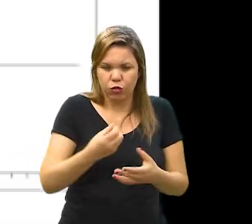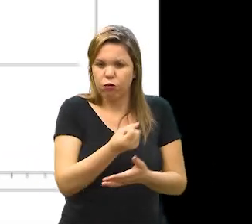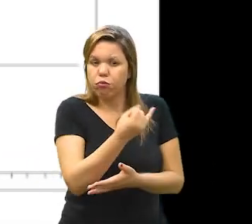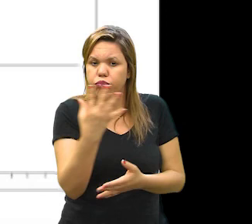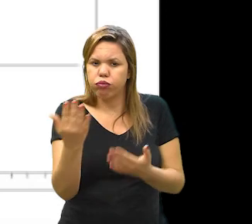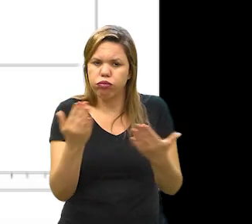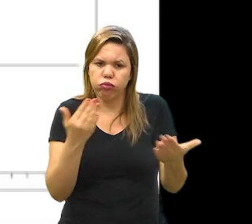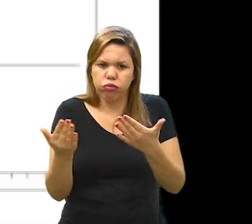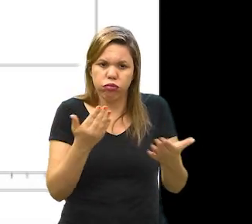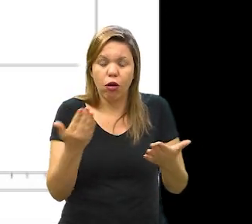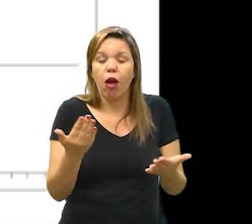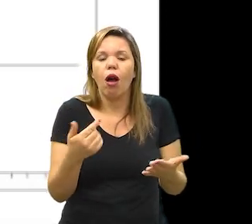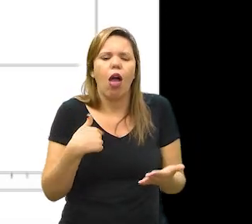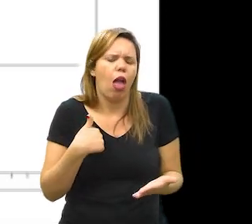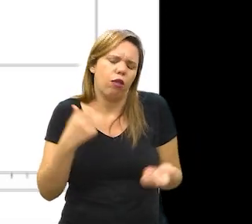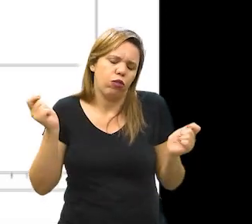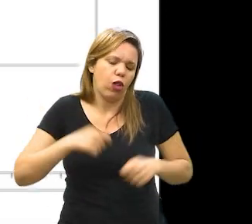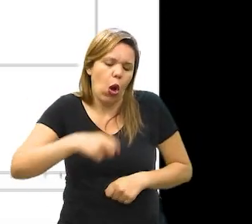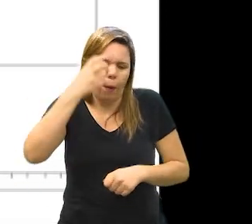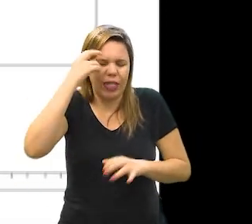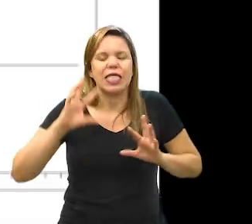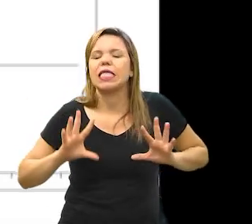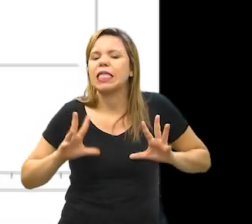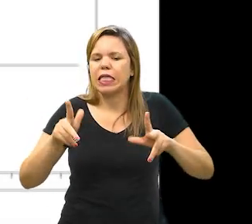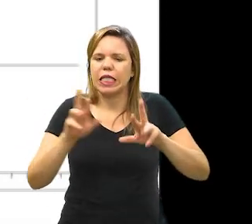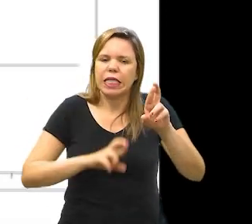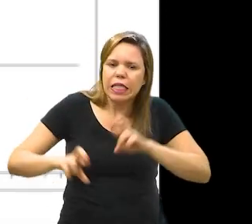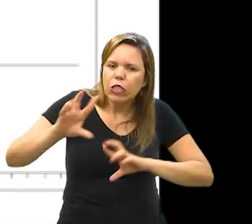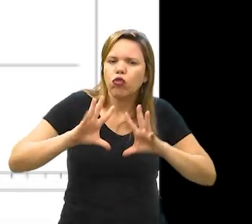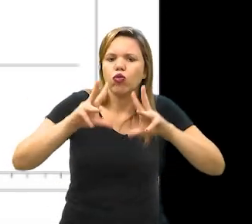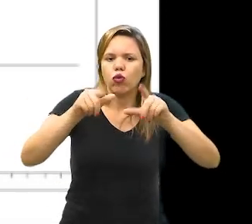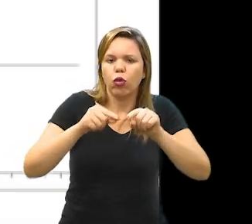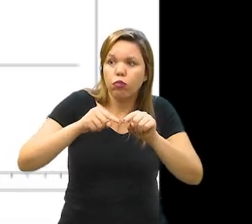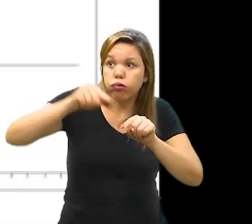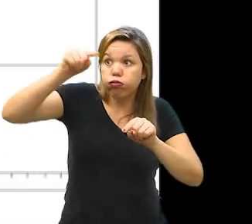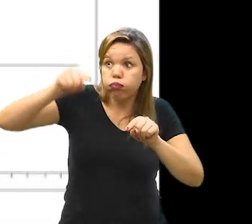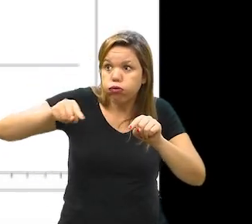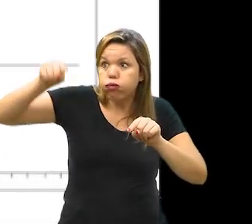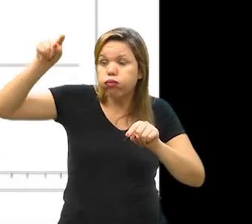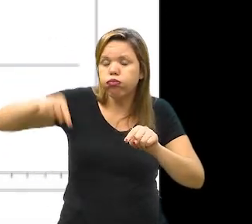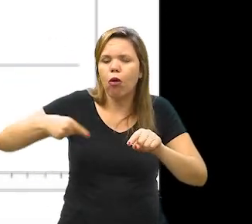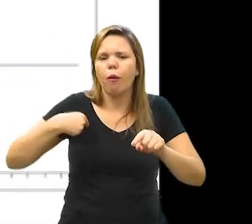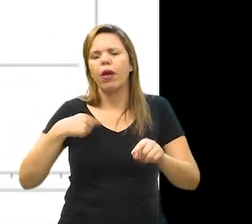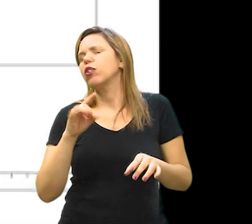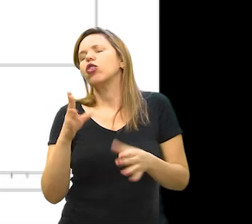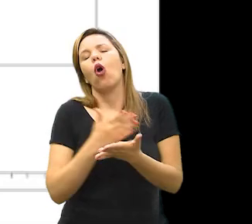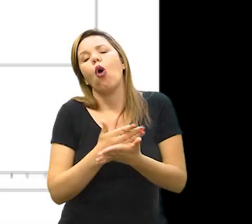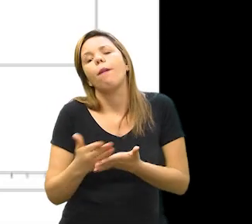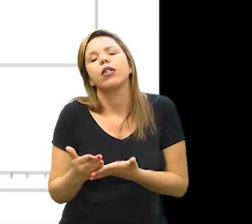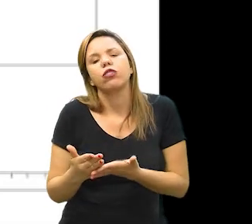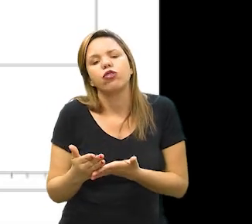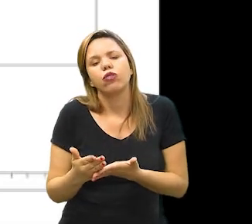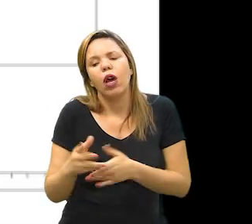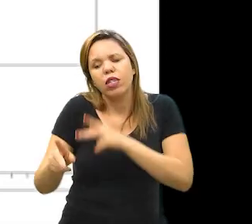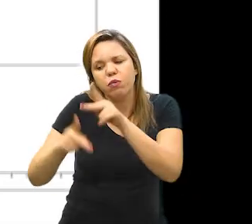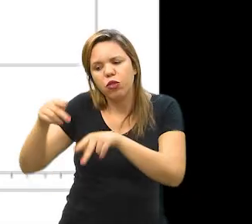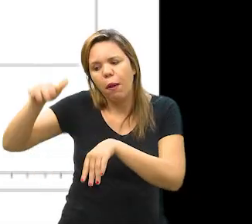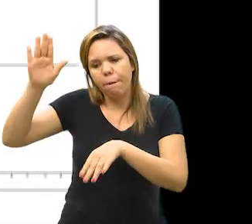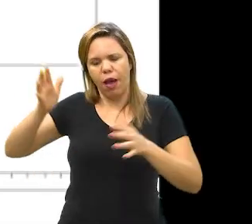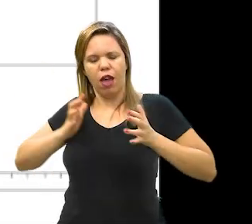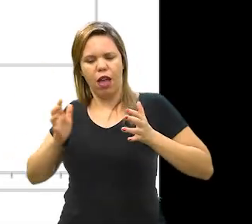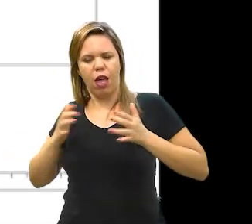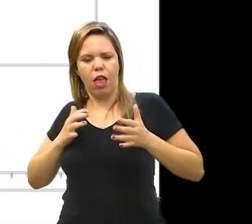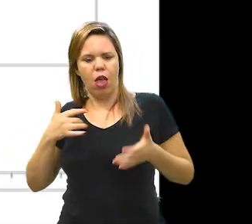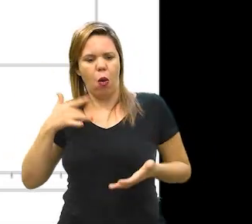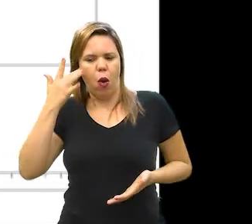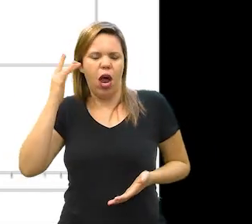dados. E eu não tenho competência para analisar todos os fatores que afetam essas curvas. Então, o fato da epidemia ter começado pelas classes mais ricas, por exemplo, eu